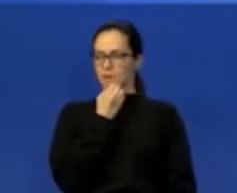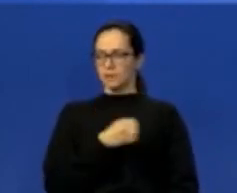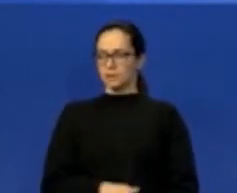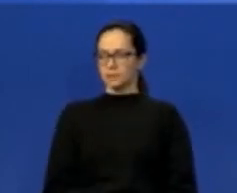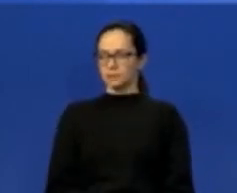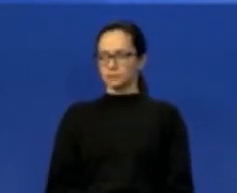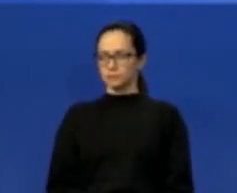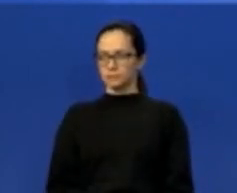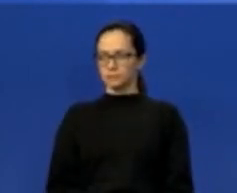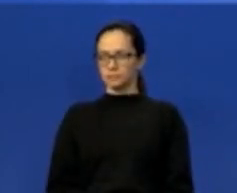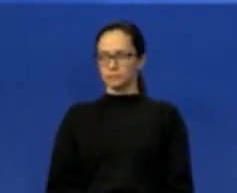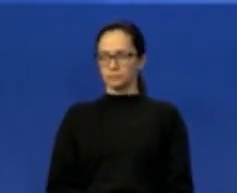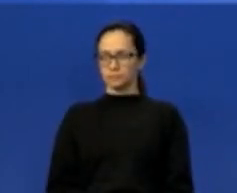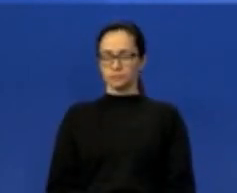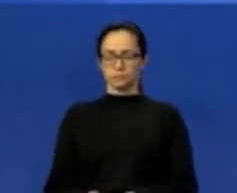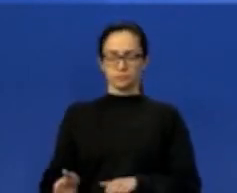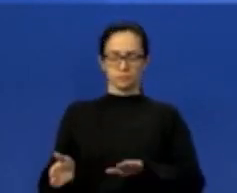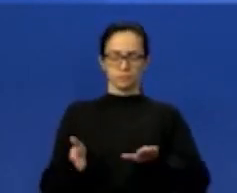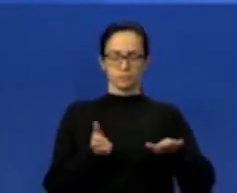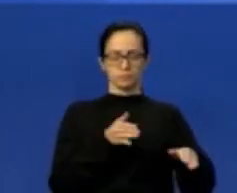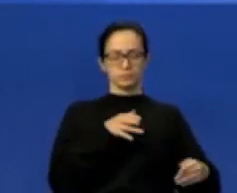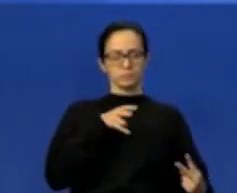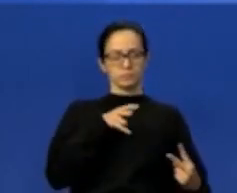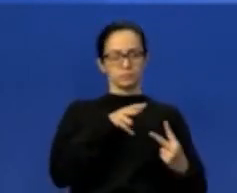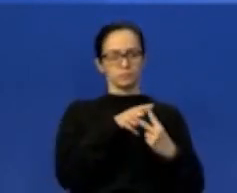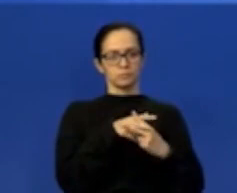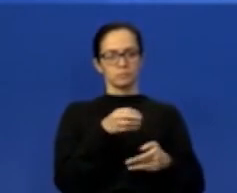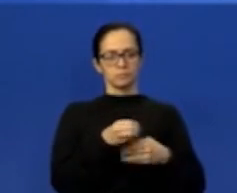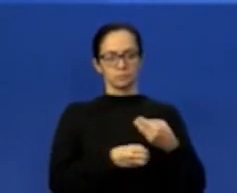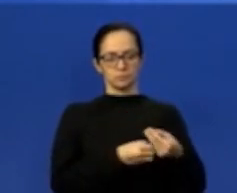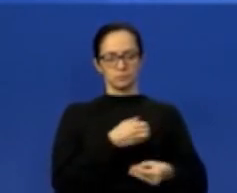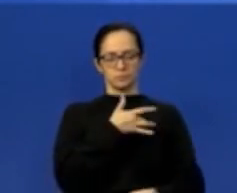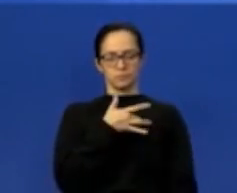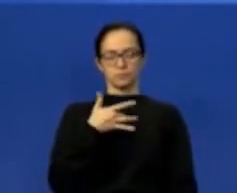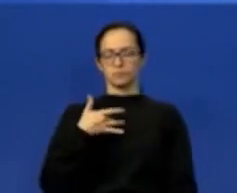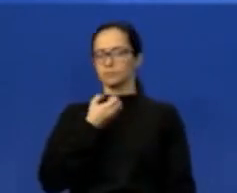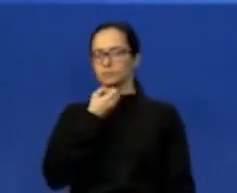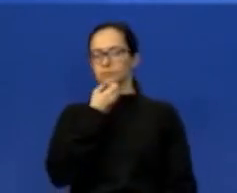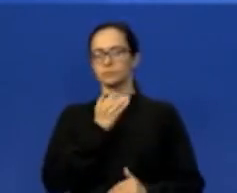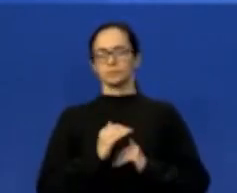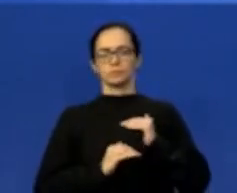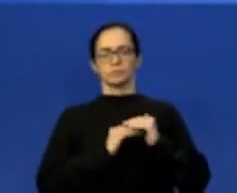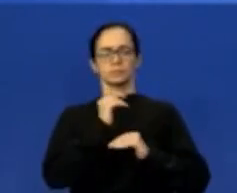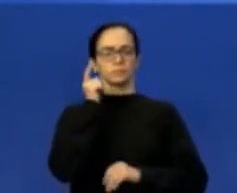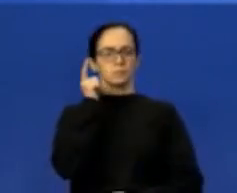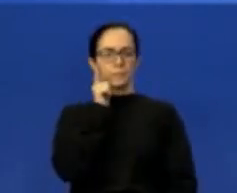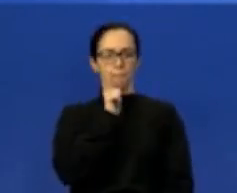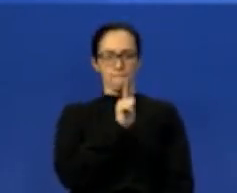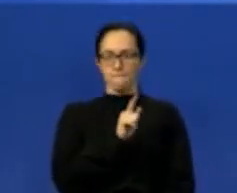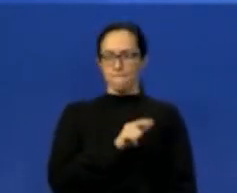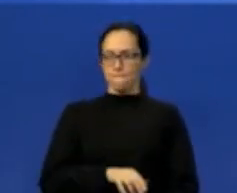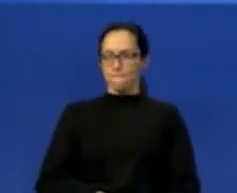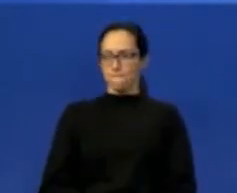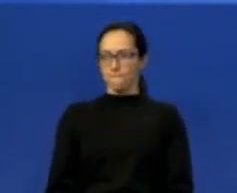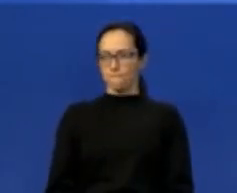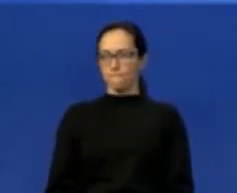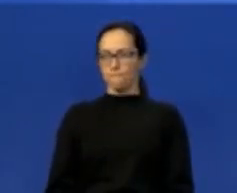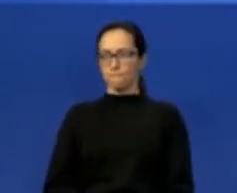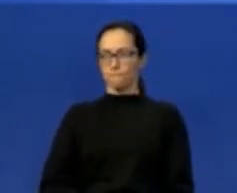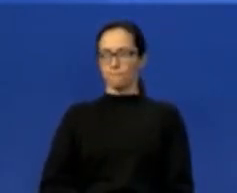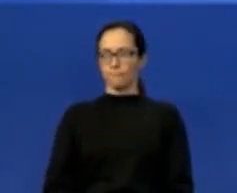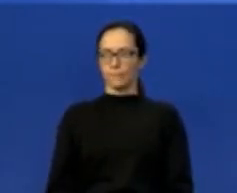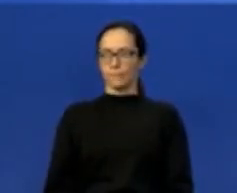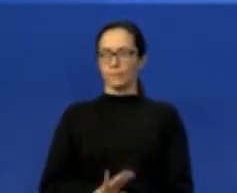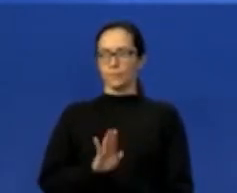Lutas e a promoção da saúde, pessoal. Olha lá, como é que as lutas, podem promover a saúde? Ainda falando do esporte